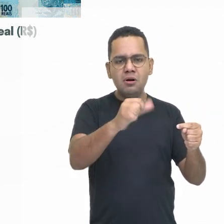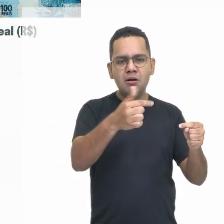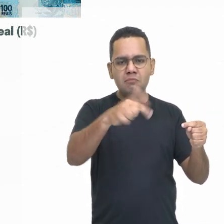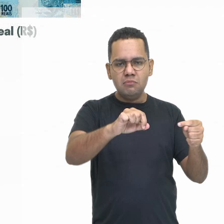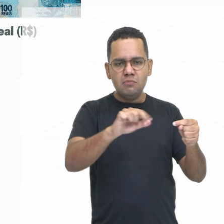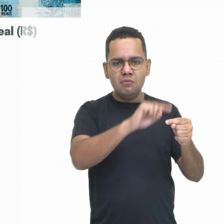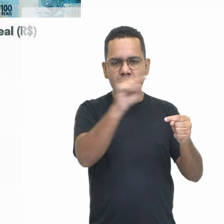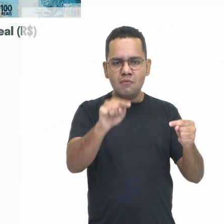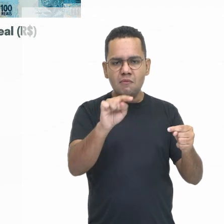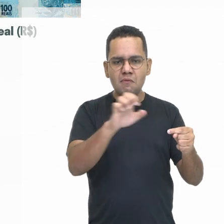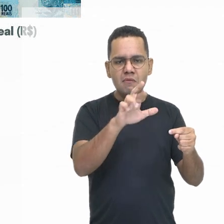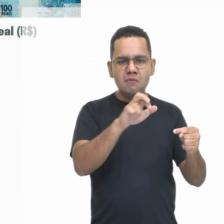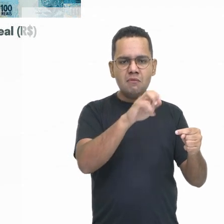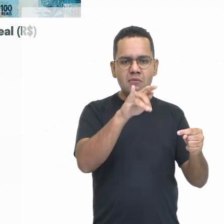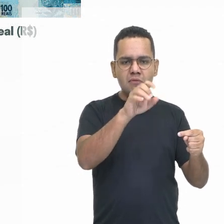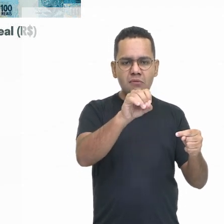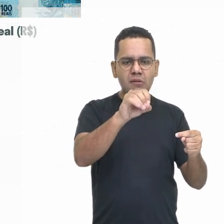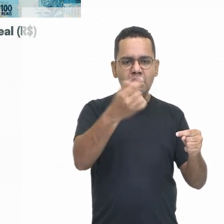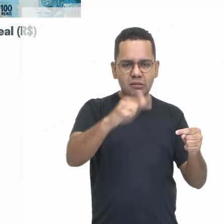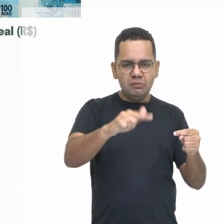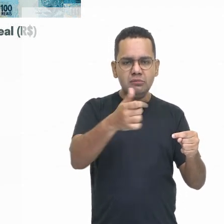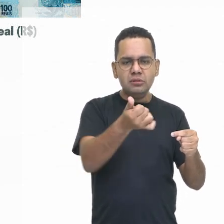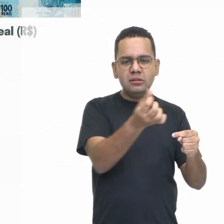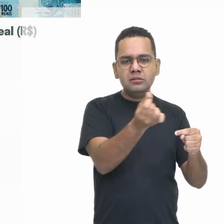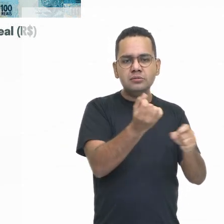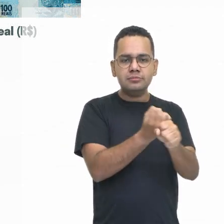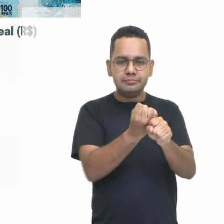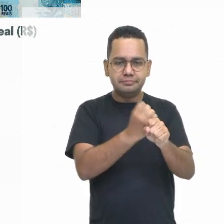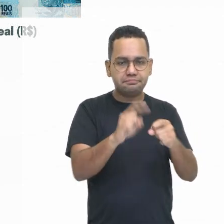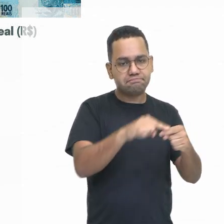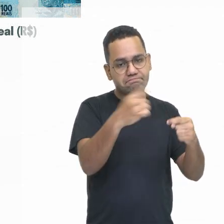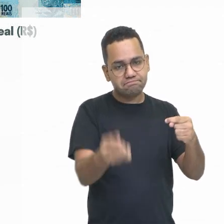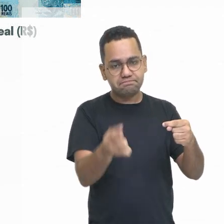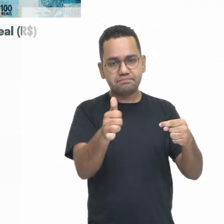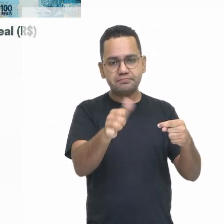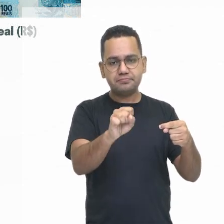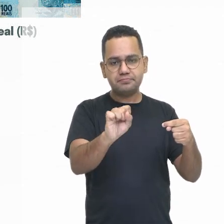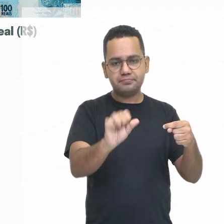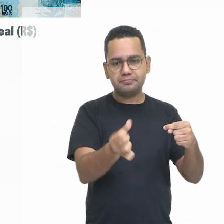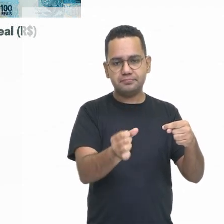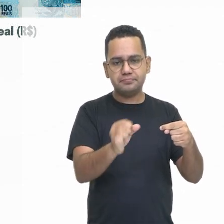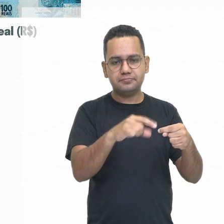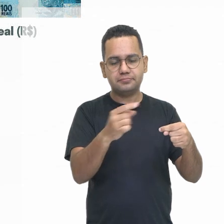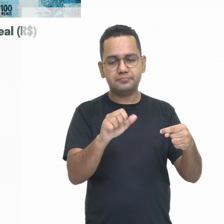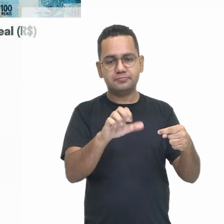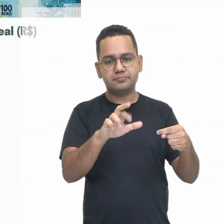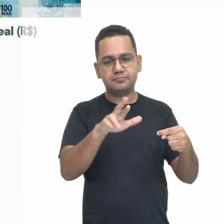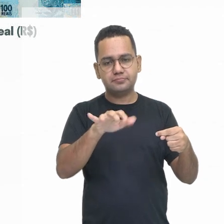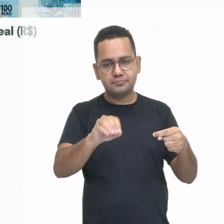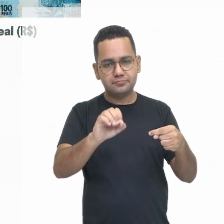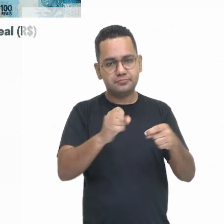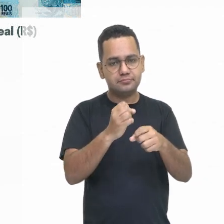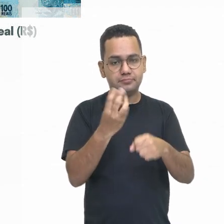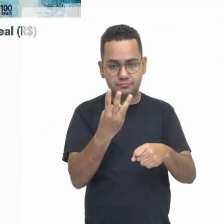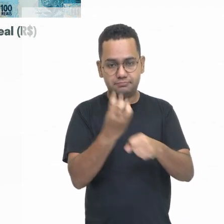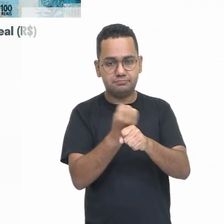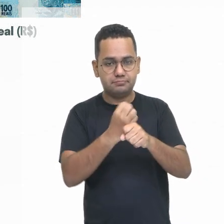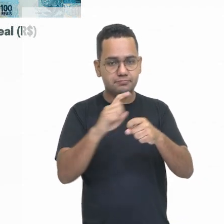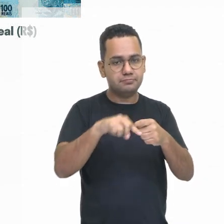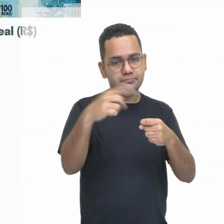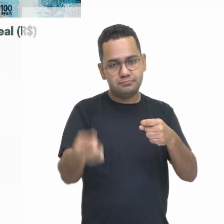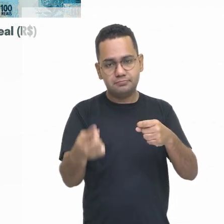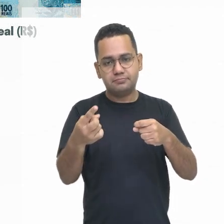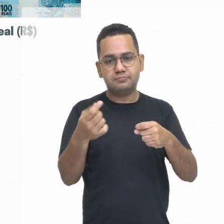novamente o Cruzeiro, que dura 16 anos, que muda para Cruzado, depois